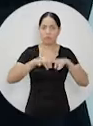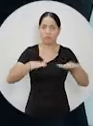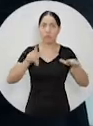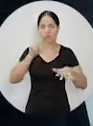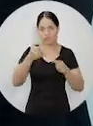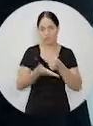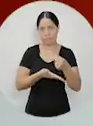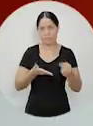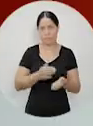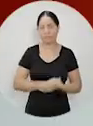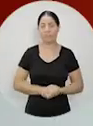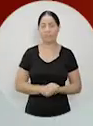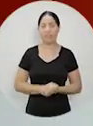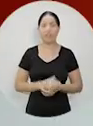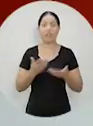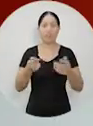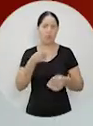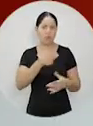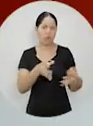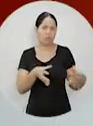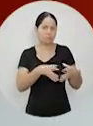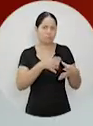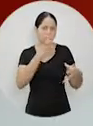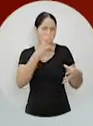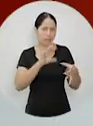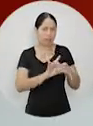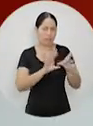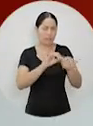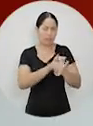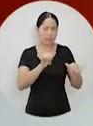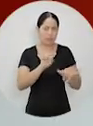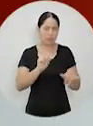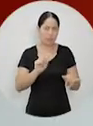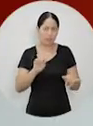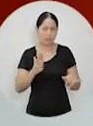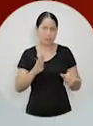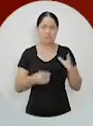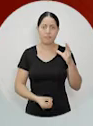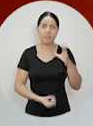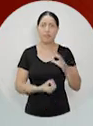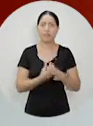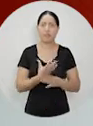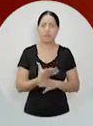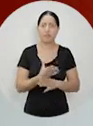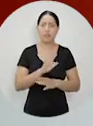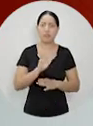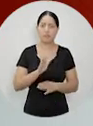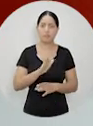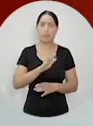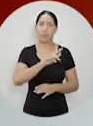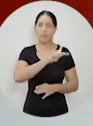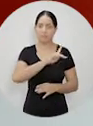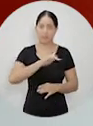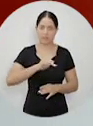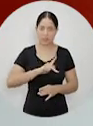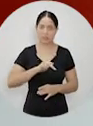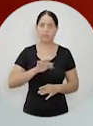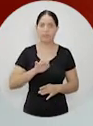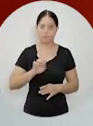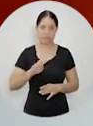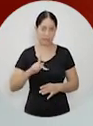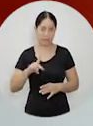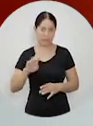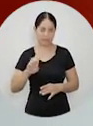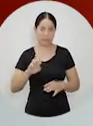discussões, ela é fundamental. O Observatório de Liberdade de Imprensa da OAB foi instaurado quando o presidente Santa